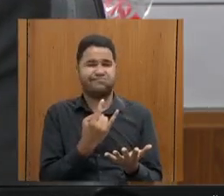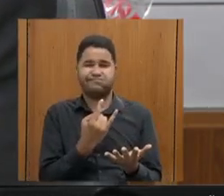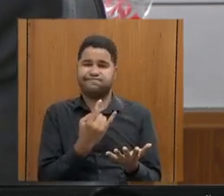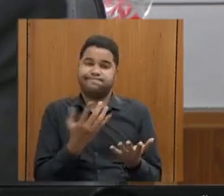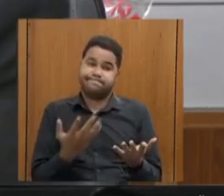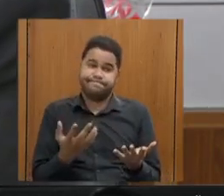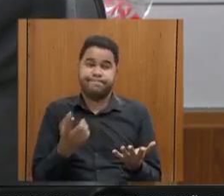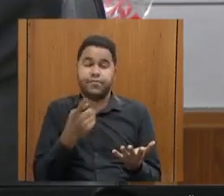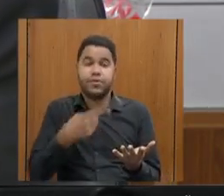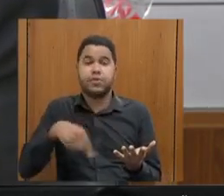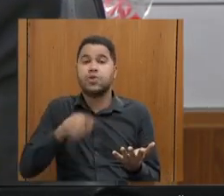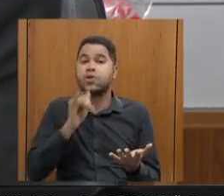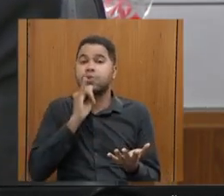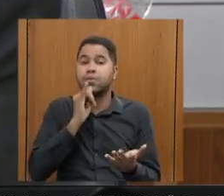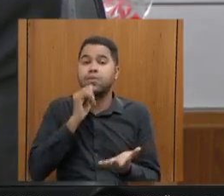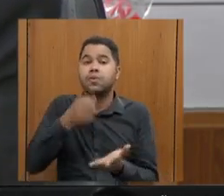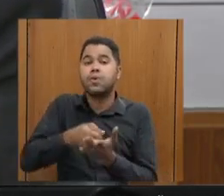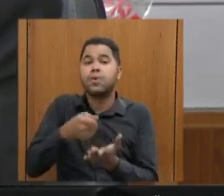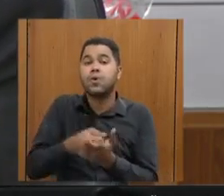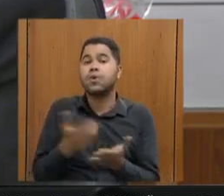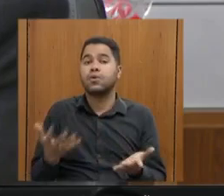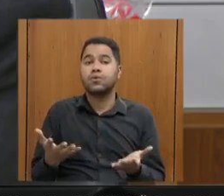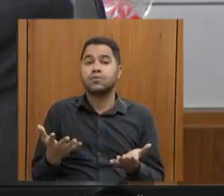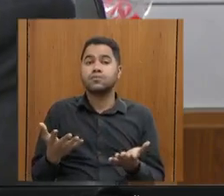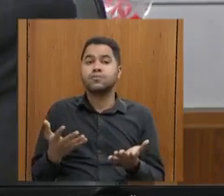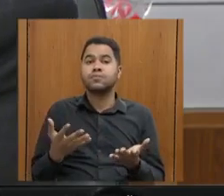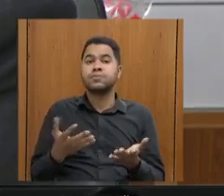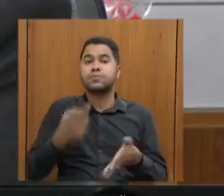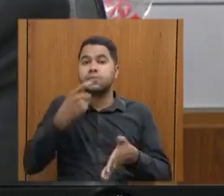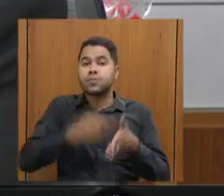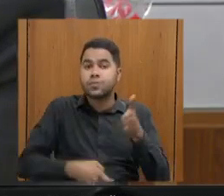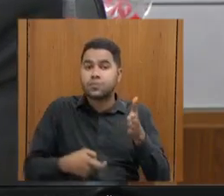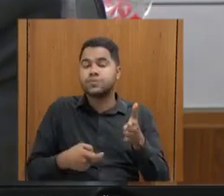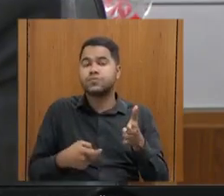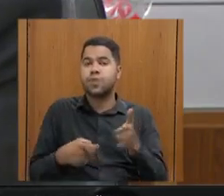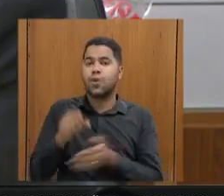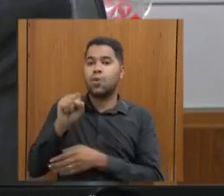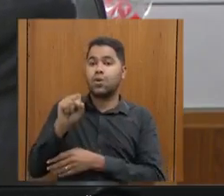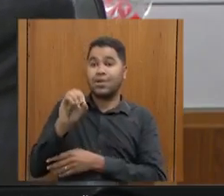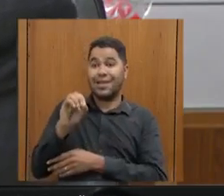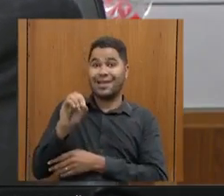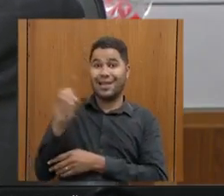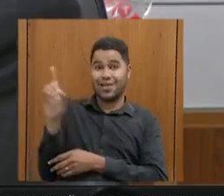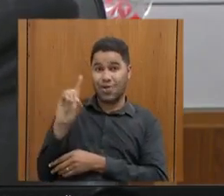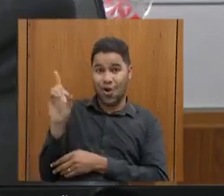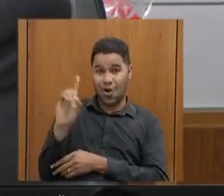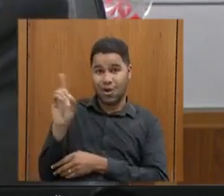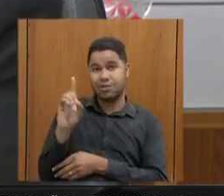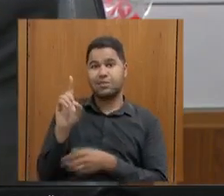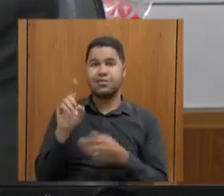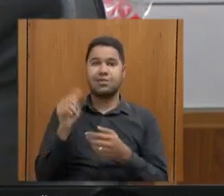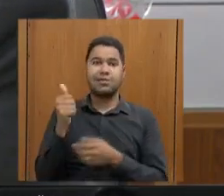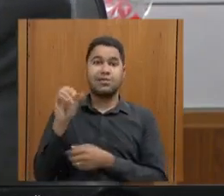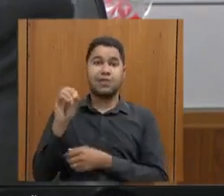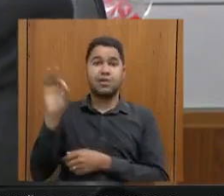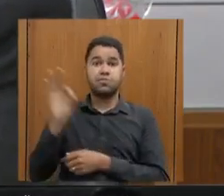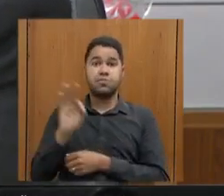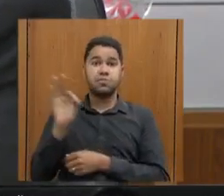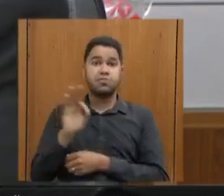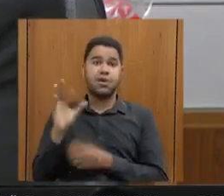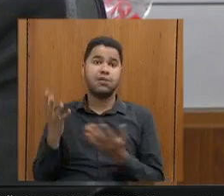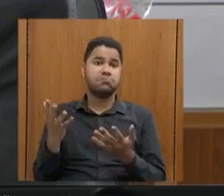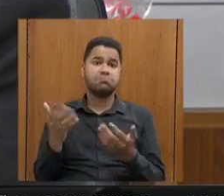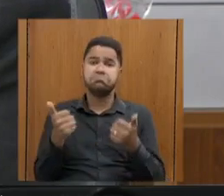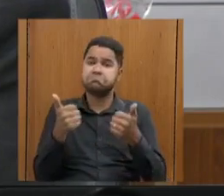Se nós for braço por exemplo tributação quando passa o minério de de 80 dólares 10% que passar disso